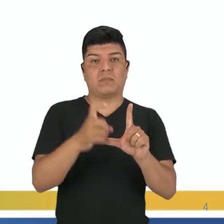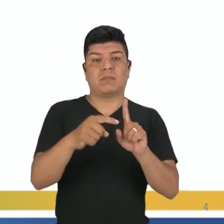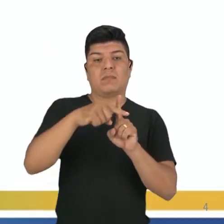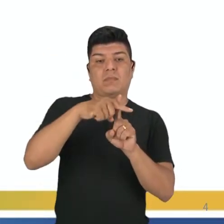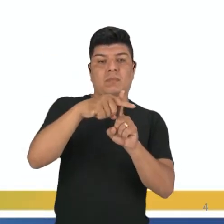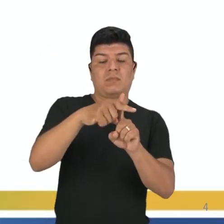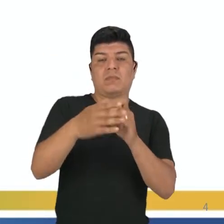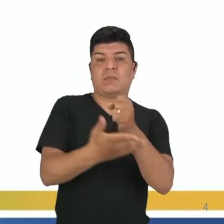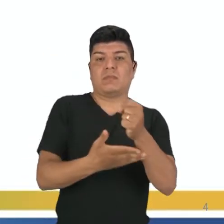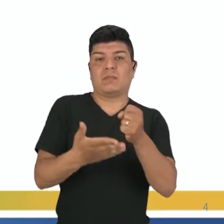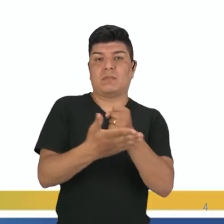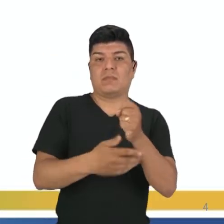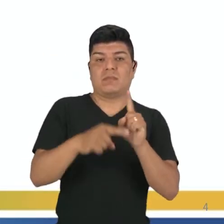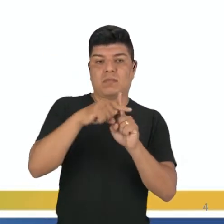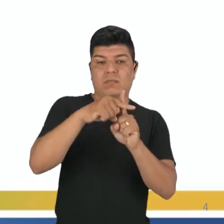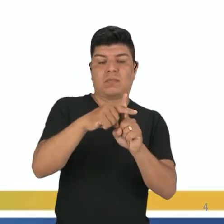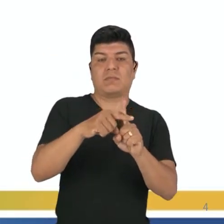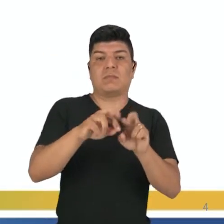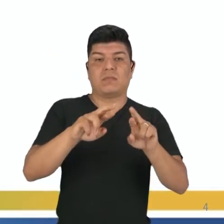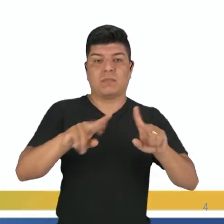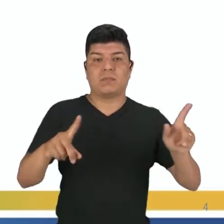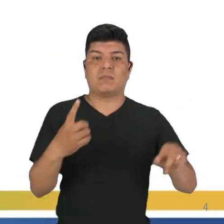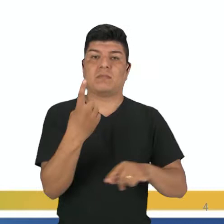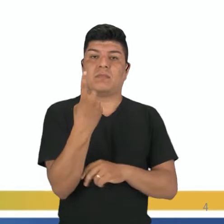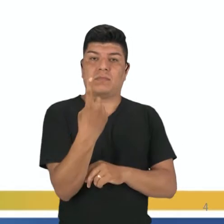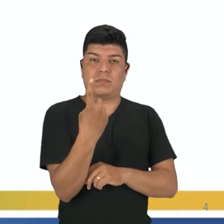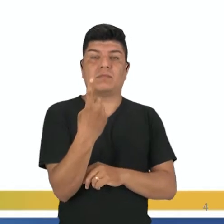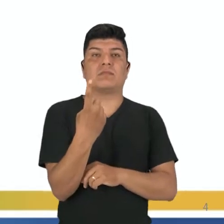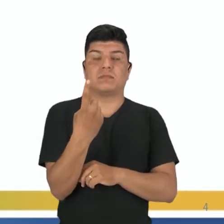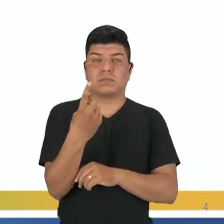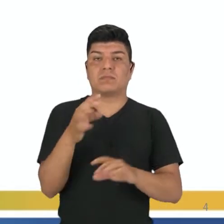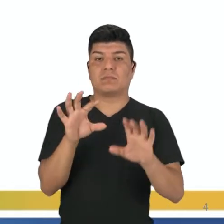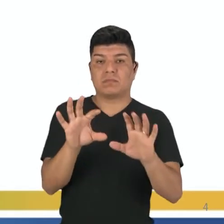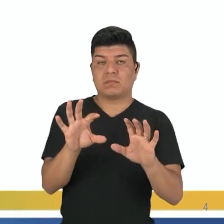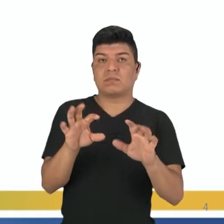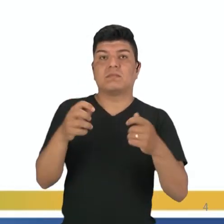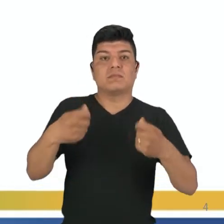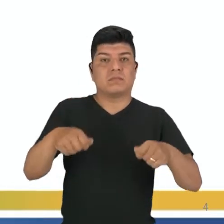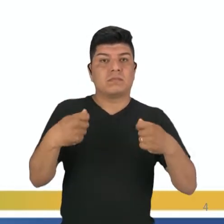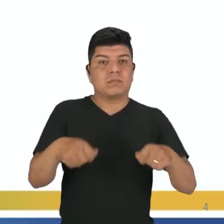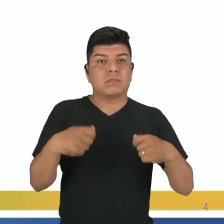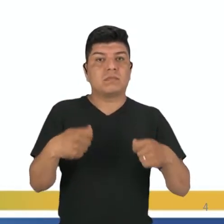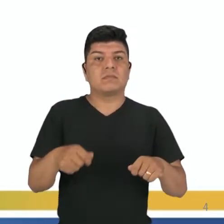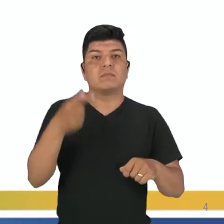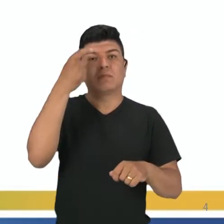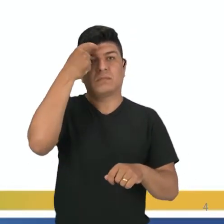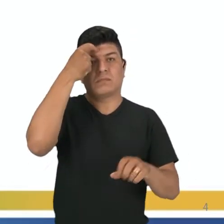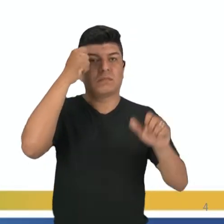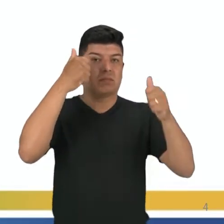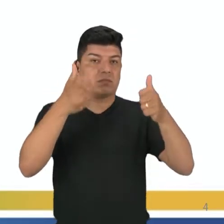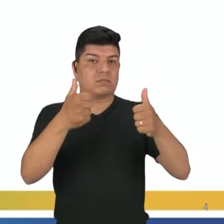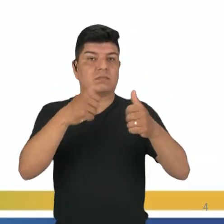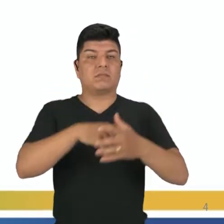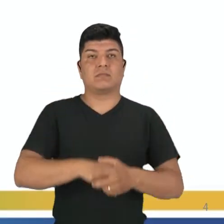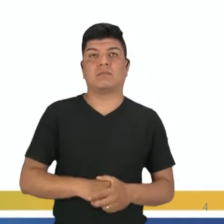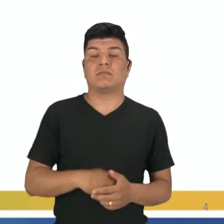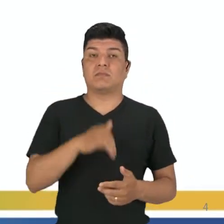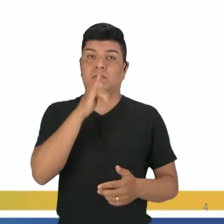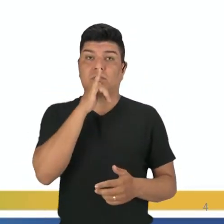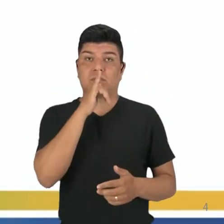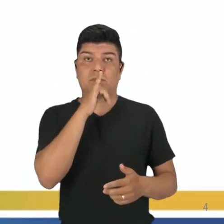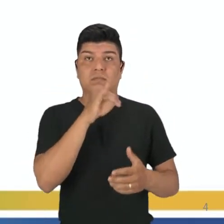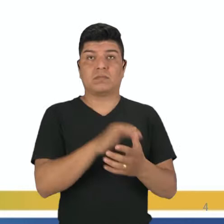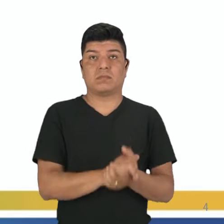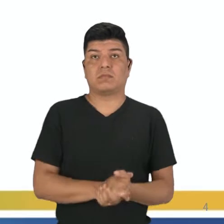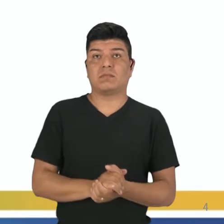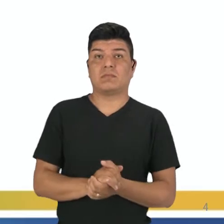positivo e a base também deve ser positiva, diferente de 1. Então, são coisas que devem estar bem na sua mente. Por exemplo,